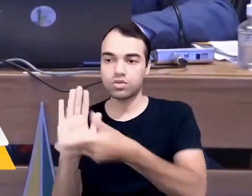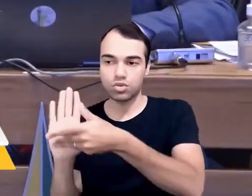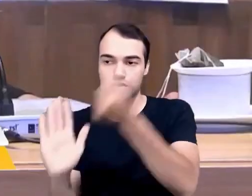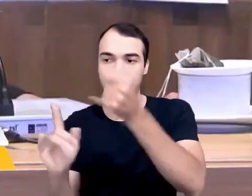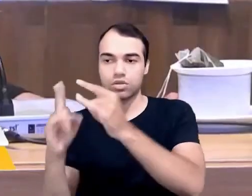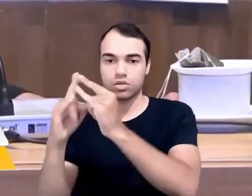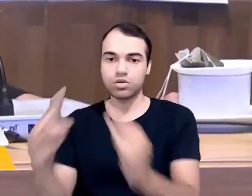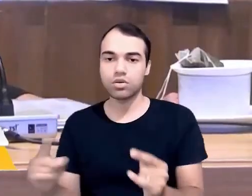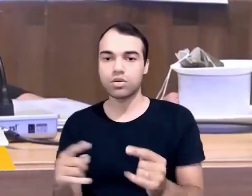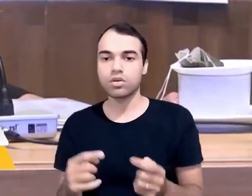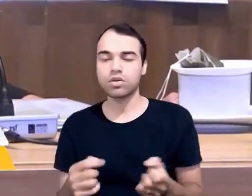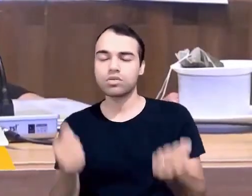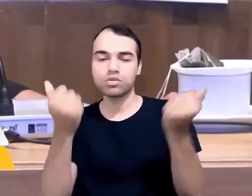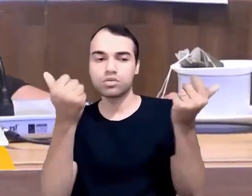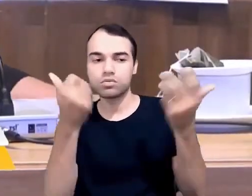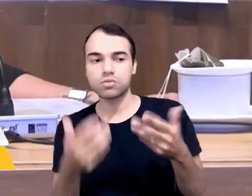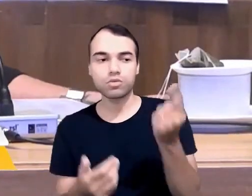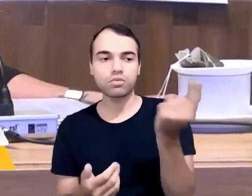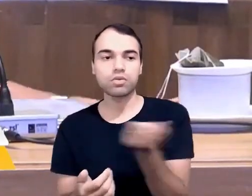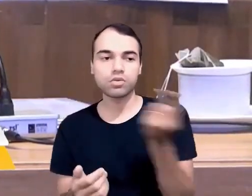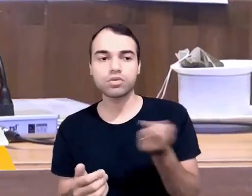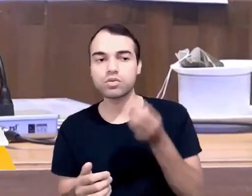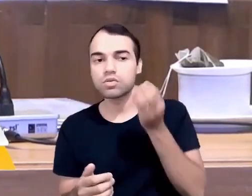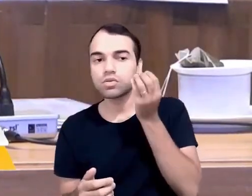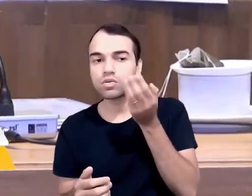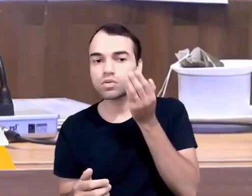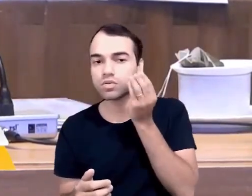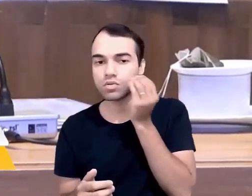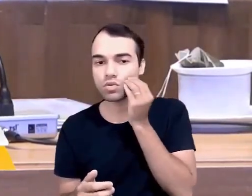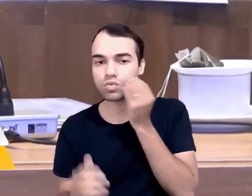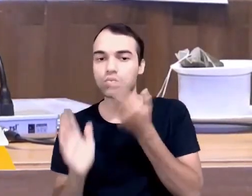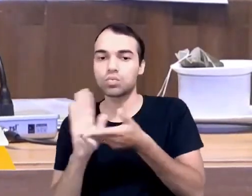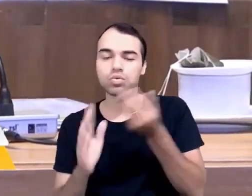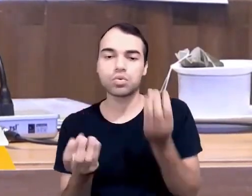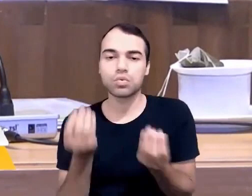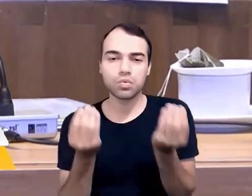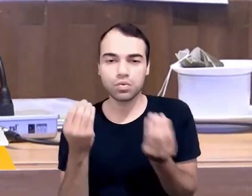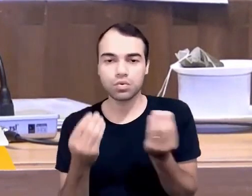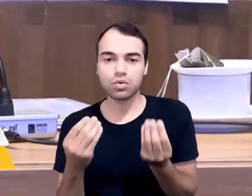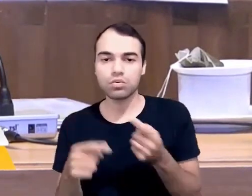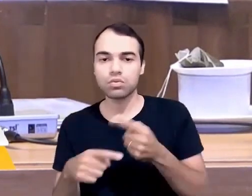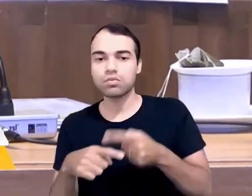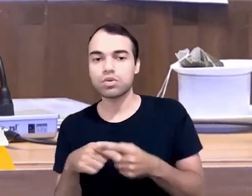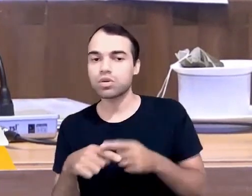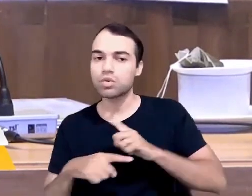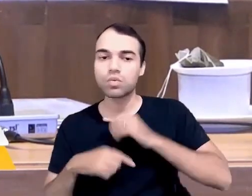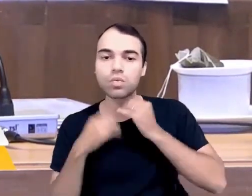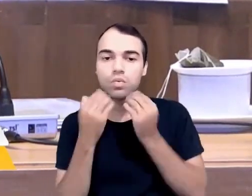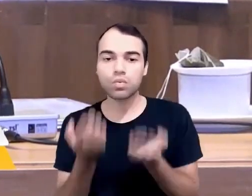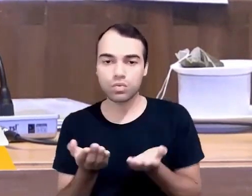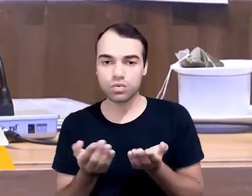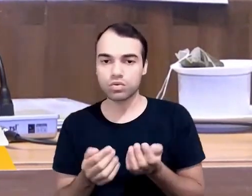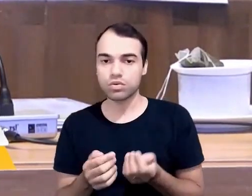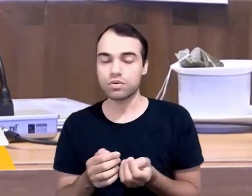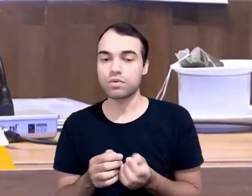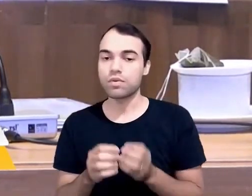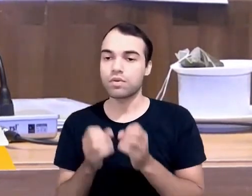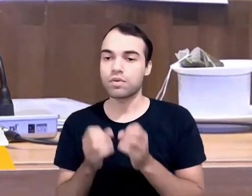que acontecia? O movimento crescia, havia uma preocupação do governador, do secretário de Segurança